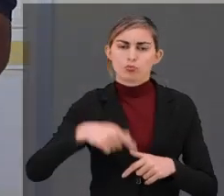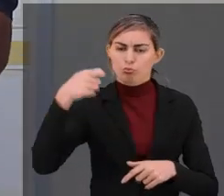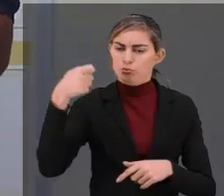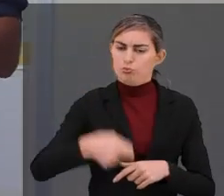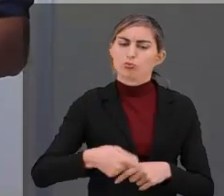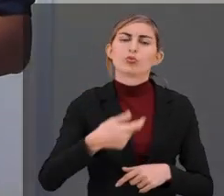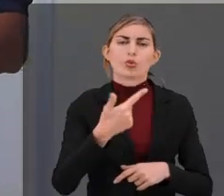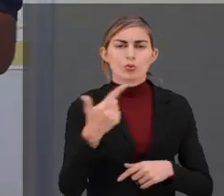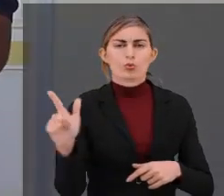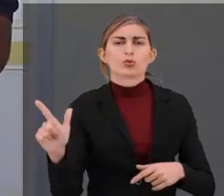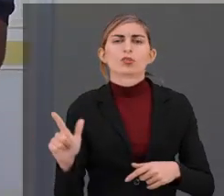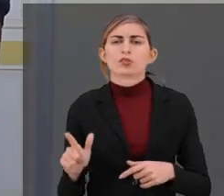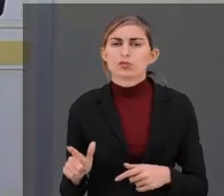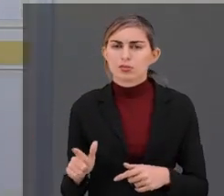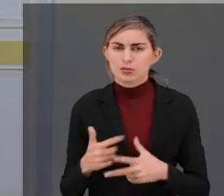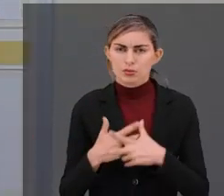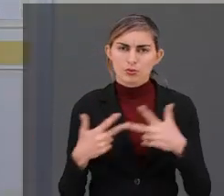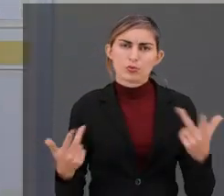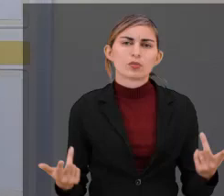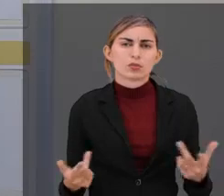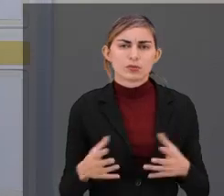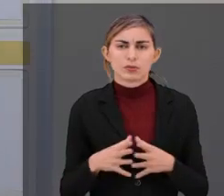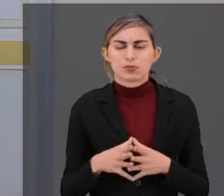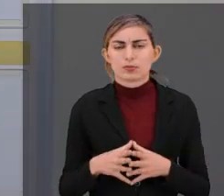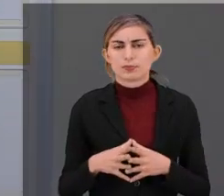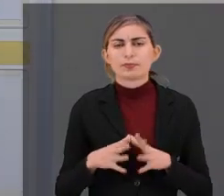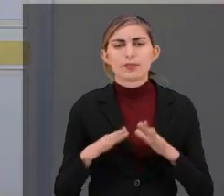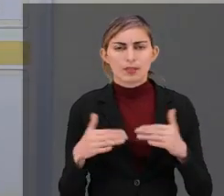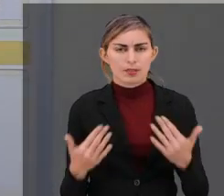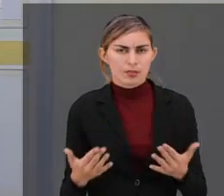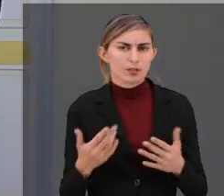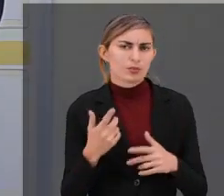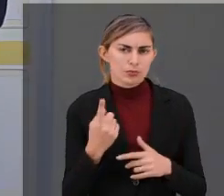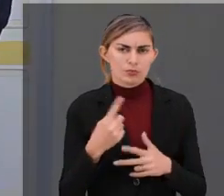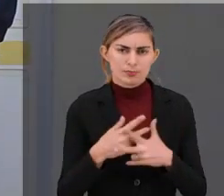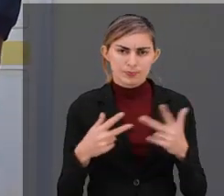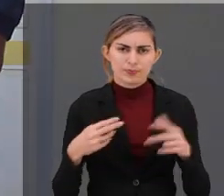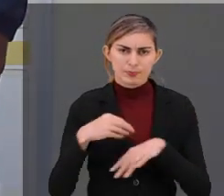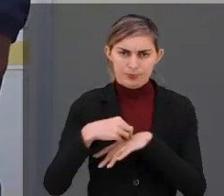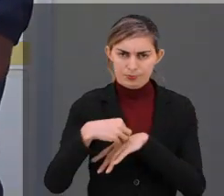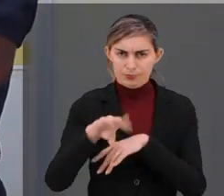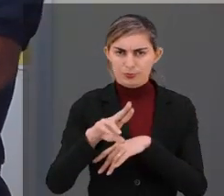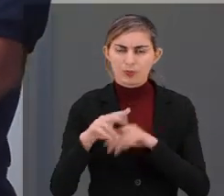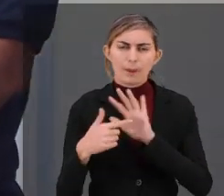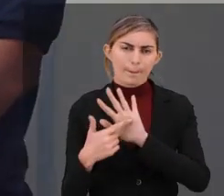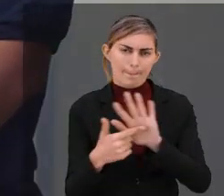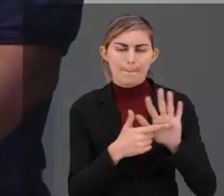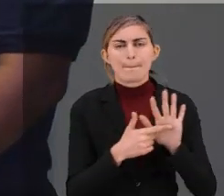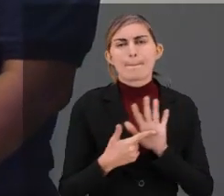com outras situações. Uma das questões que a gente coloca e aborda